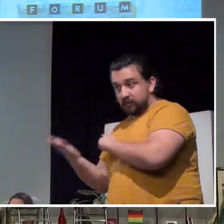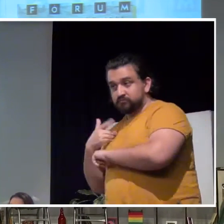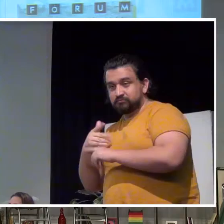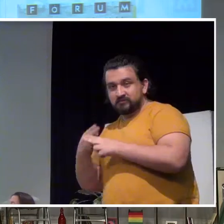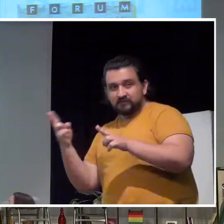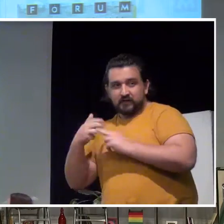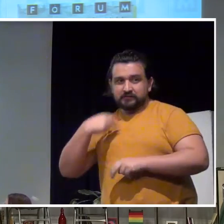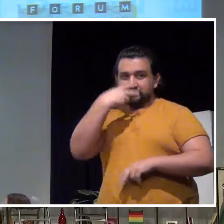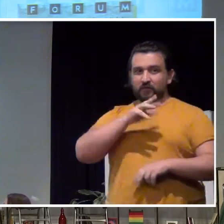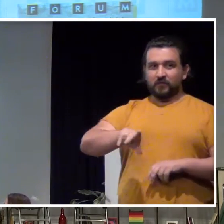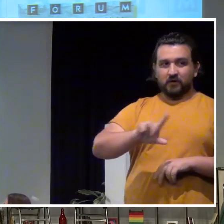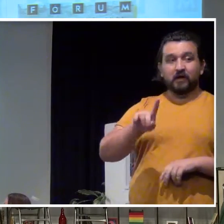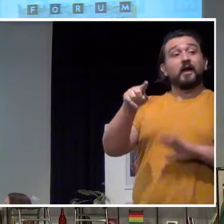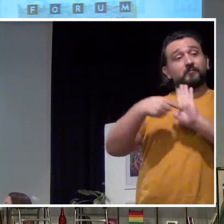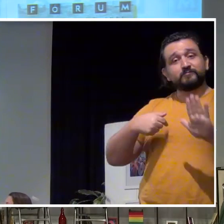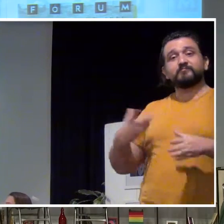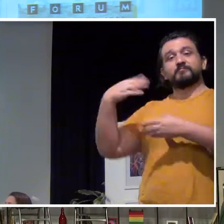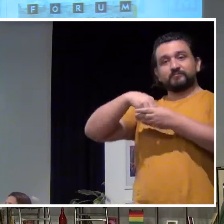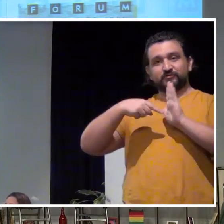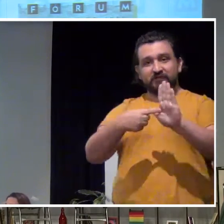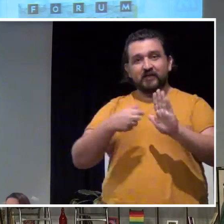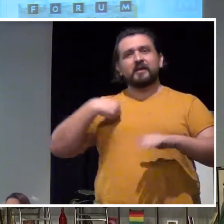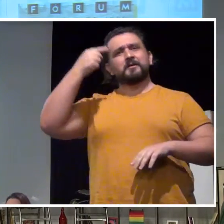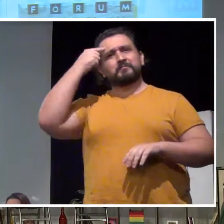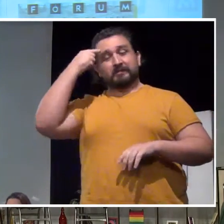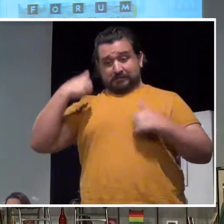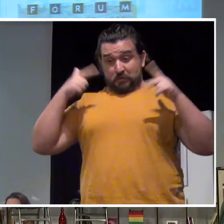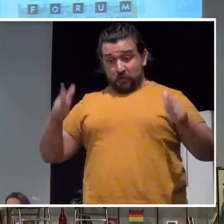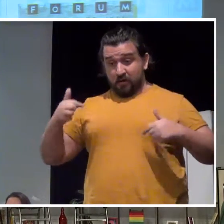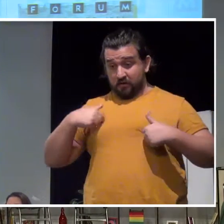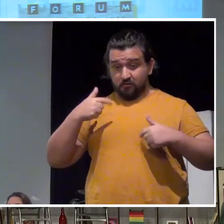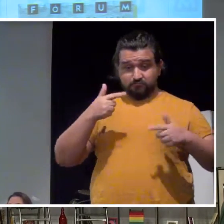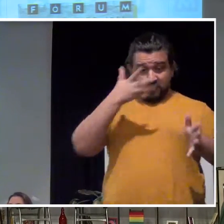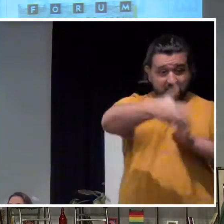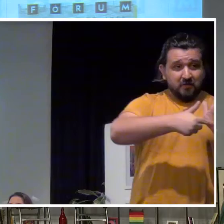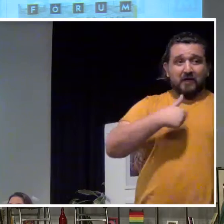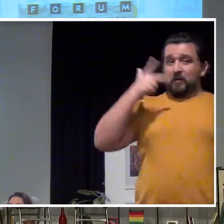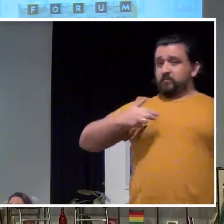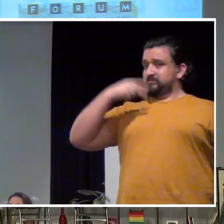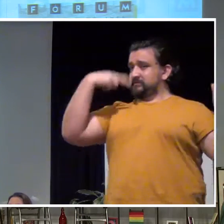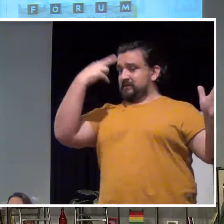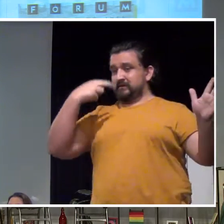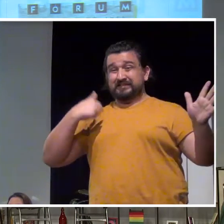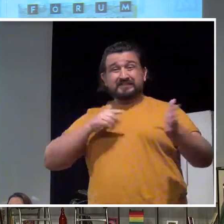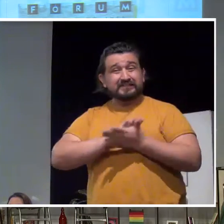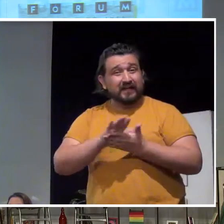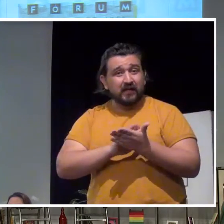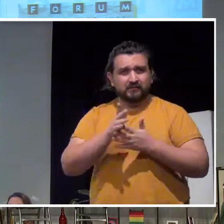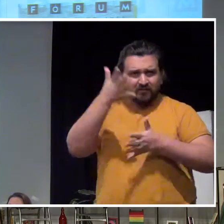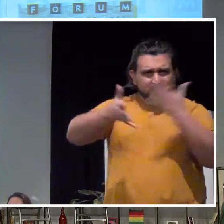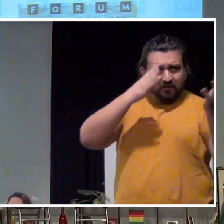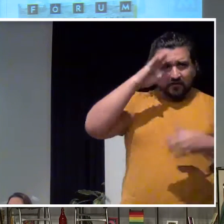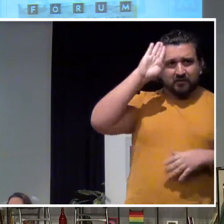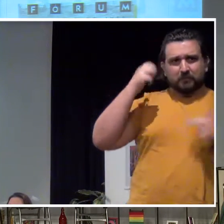E foi por isso que eu passei. Eu era uma pessoa que não tinha aprofundamento na língua de sinais, muito menos na língua de sinais acadêmica, e eu